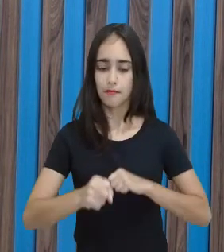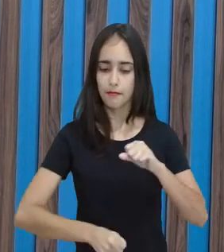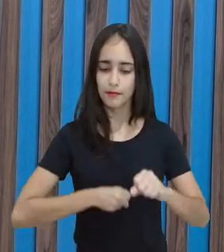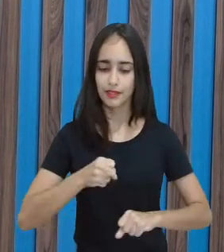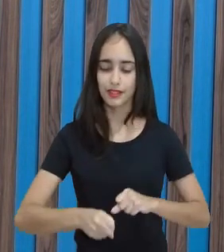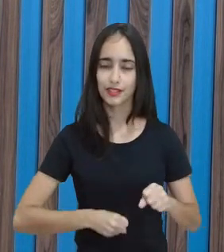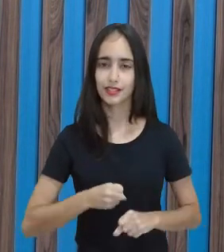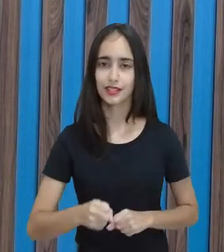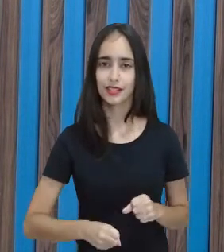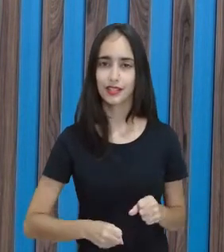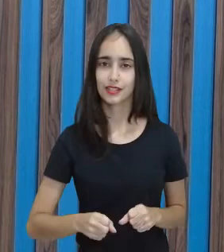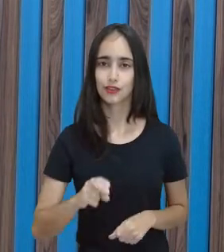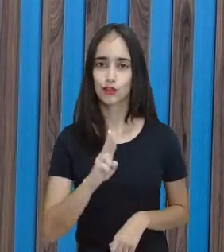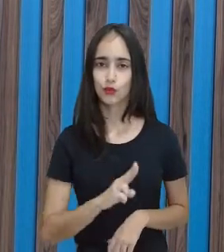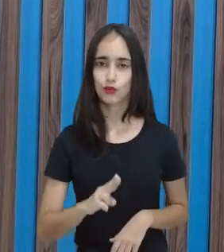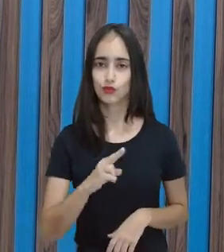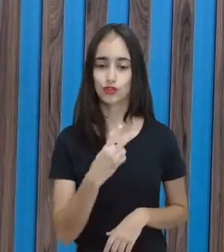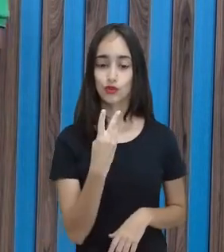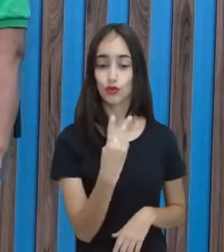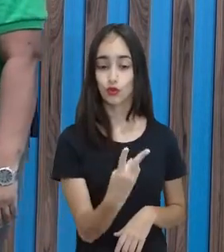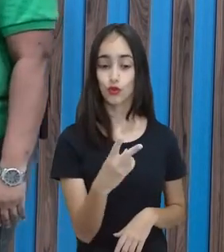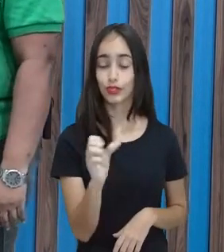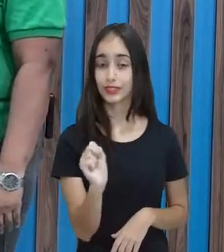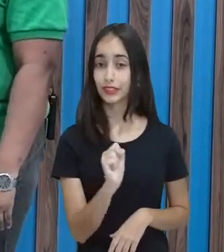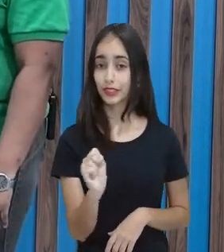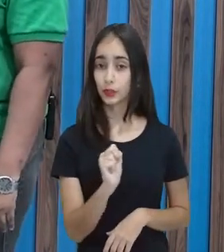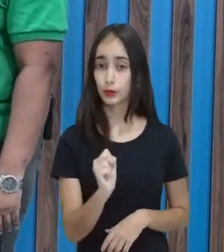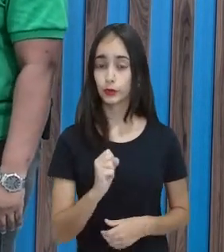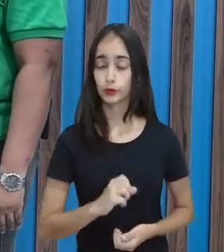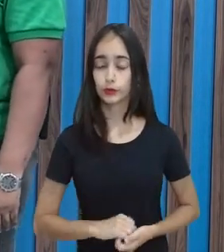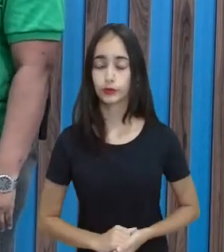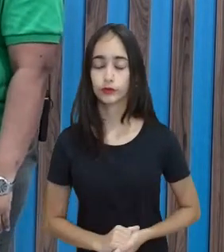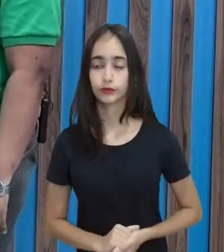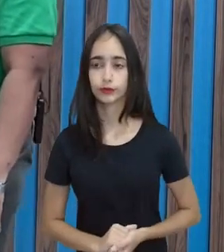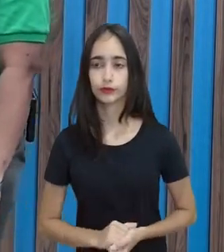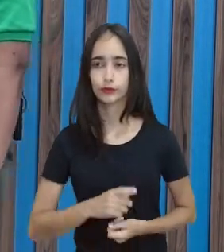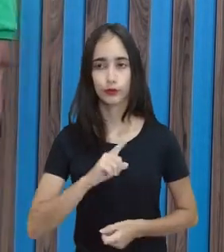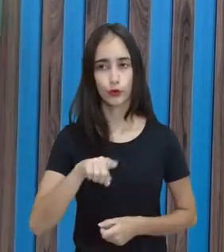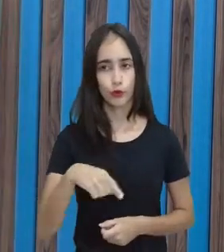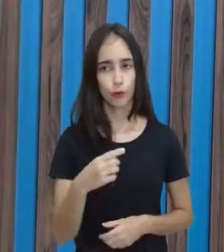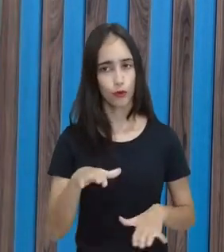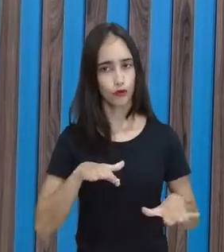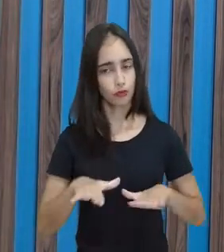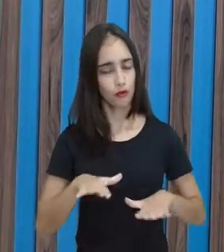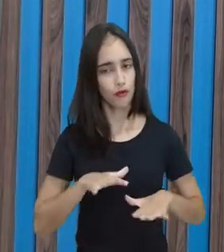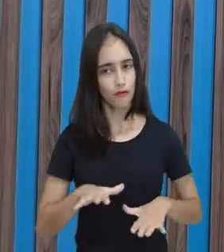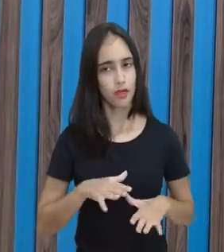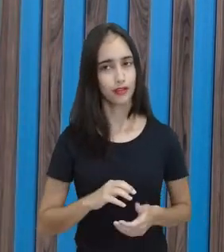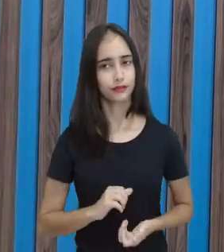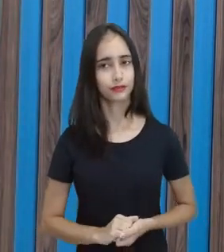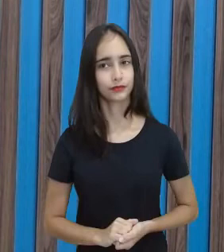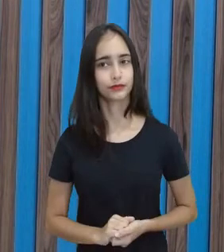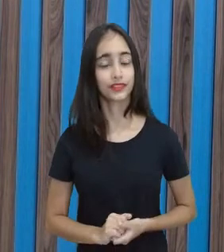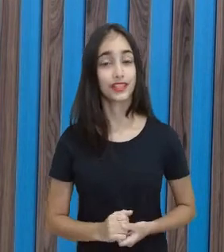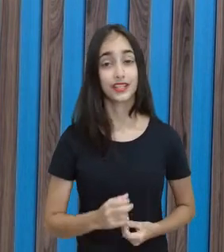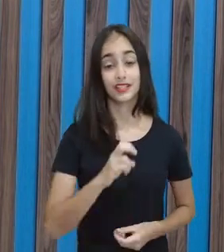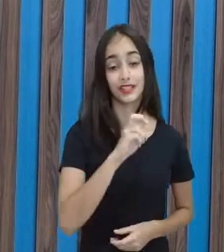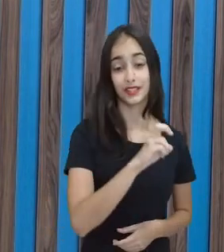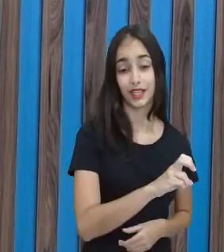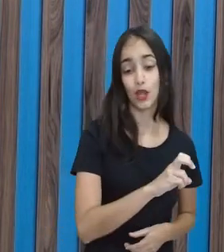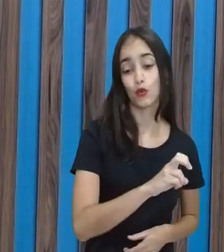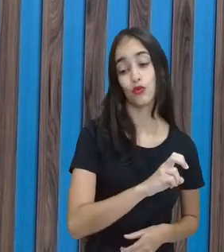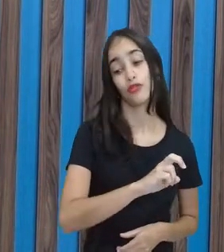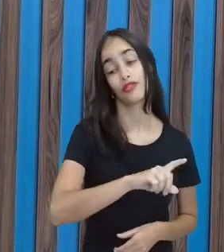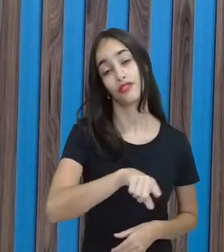2 segundos. O próximo movimento, de 5 passou